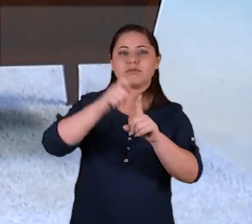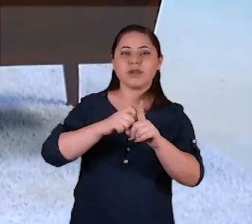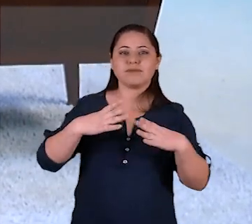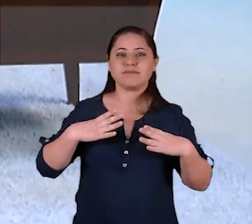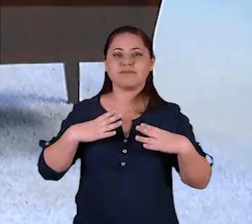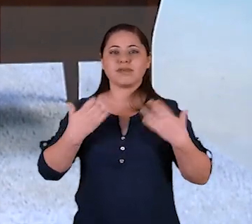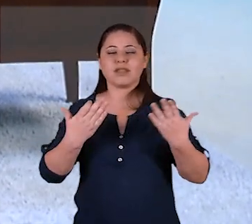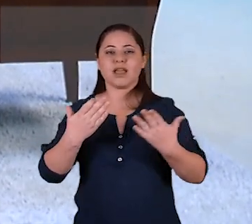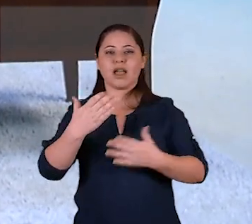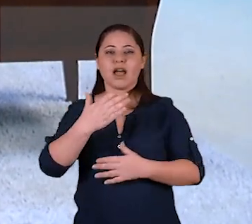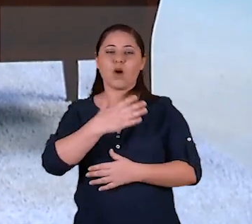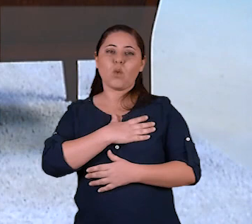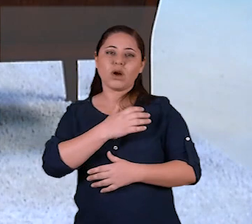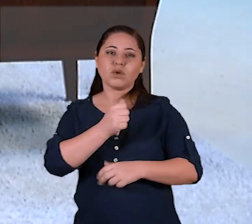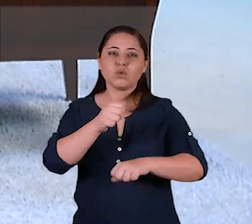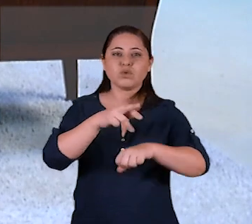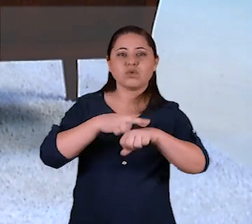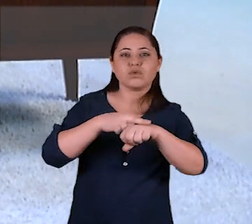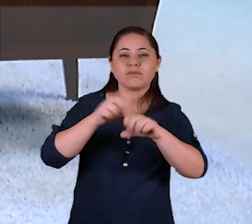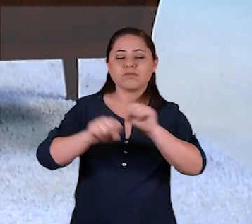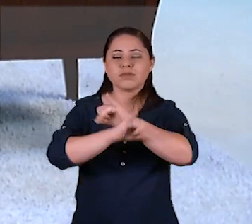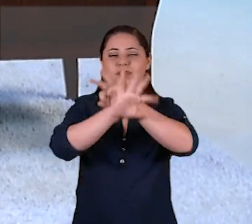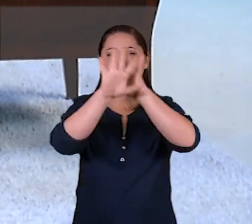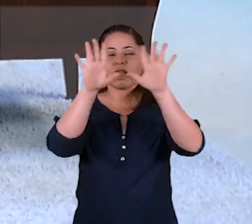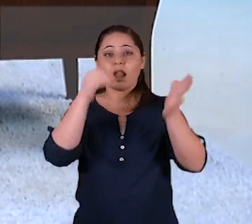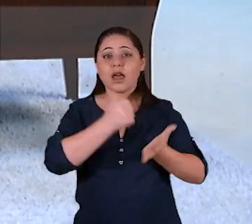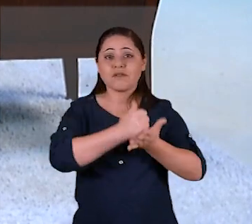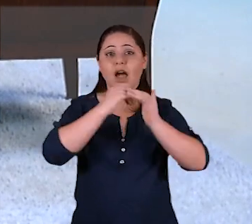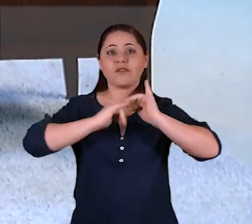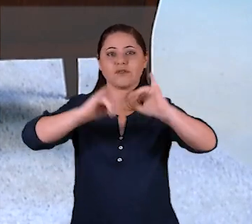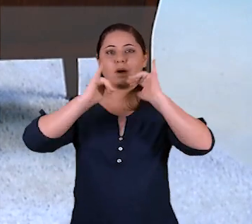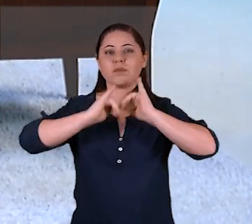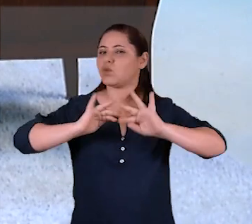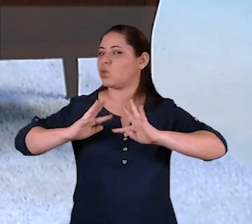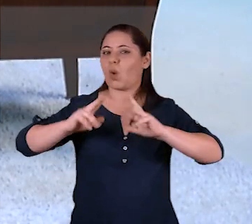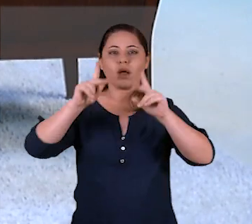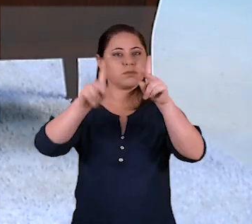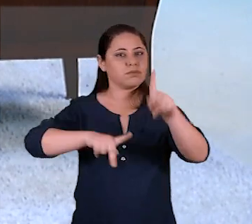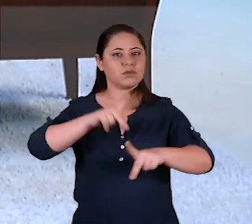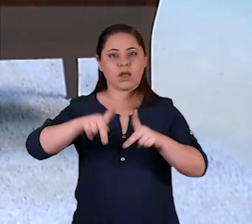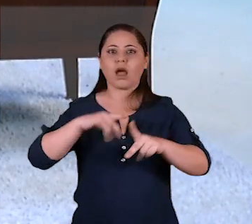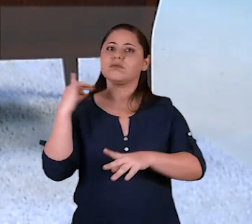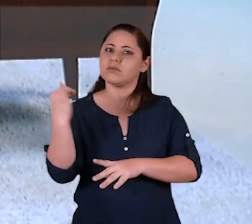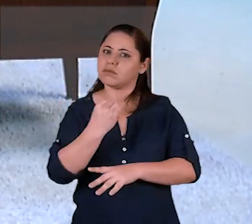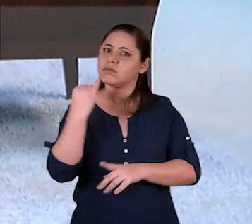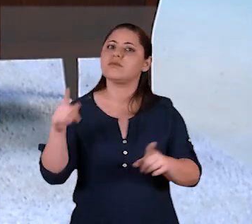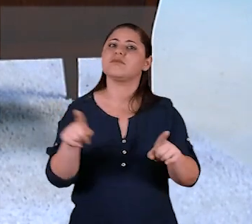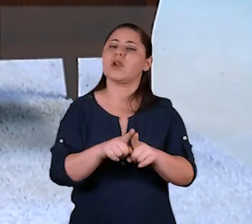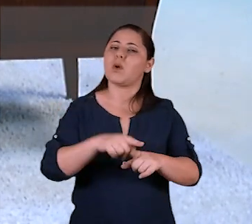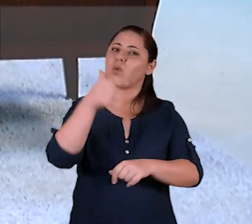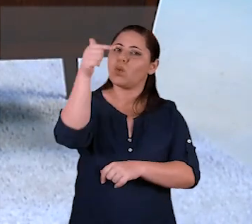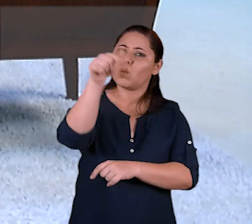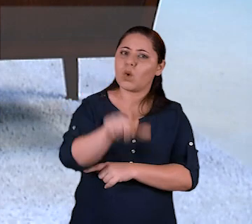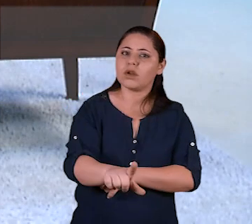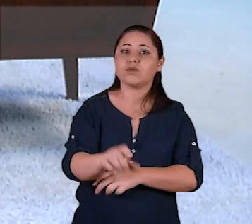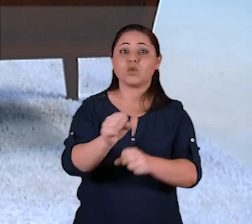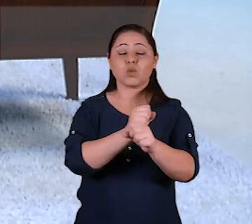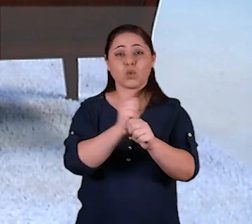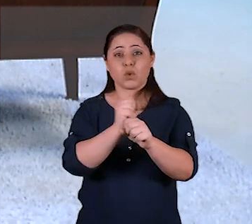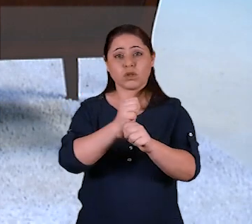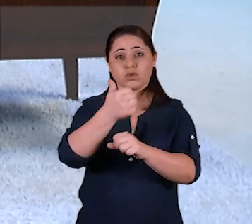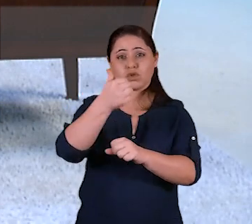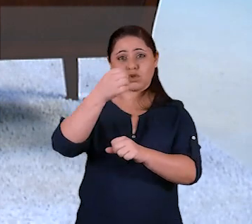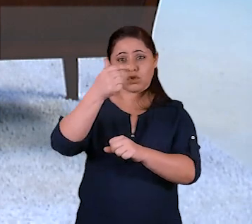aí celebrando o Agosto Lilás, para levar de fato essa informação a toda a população, é importante, né? Mais uma vez, nesse ano